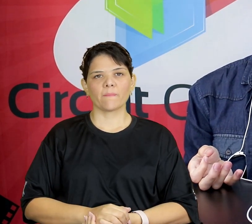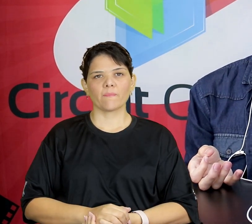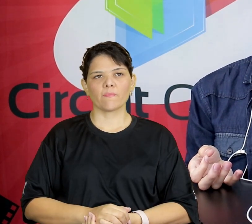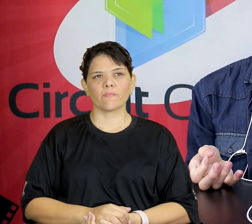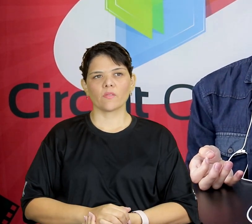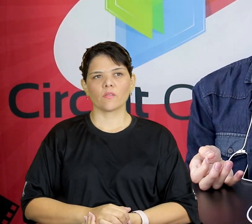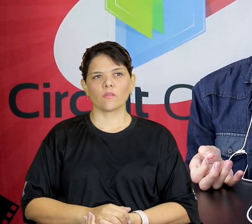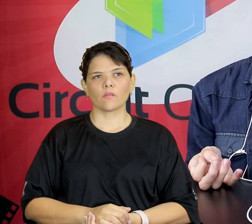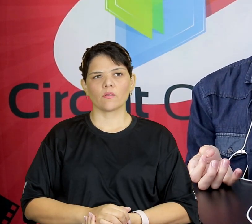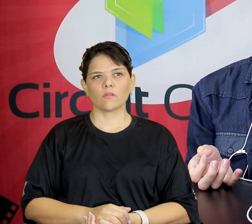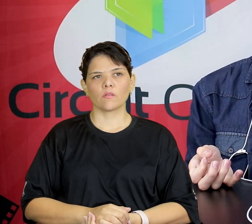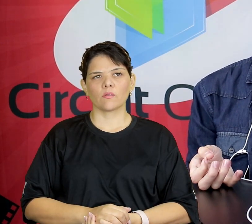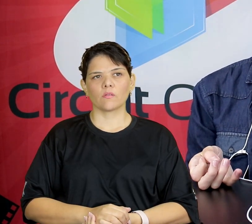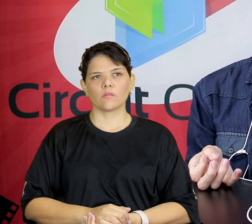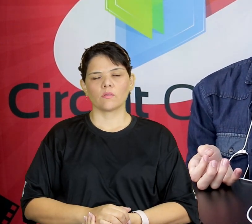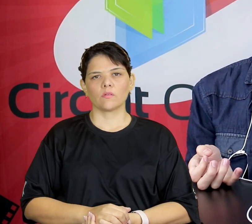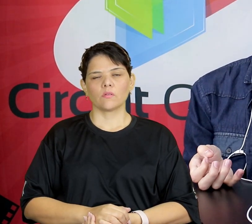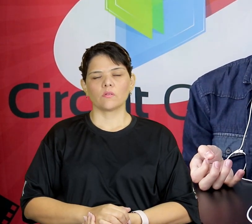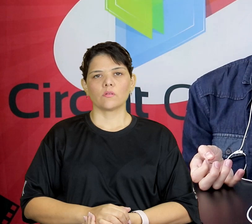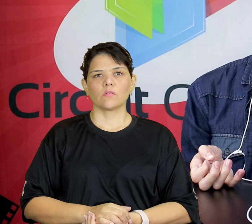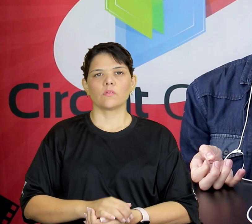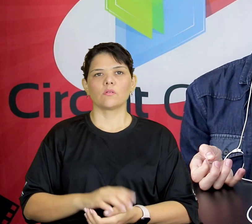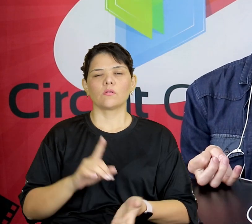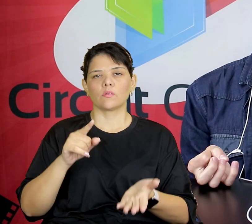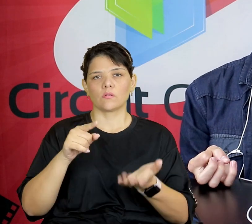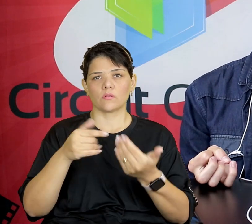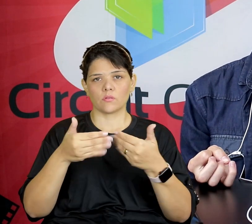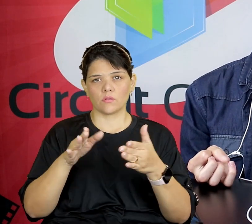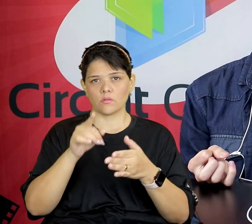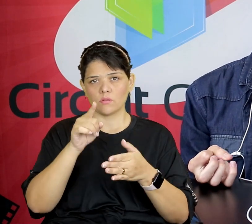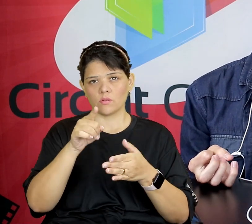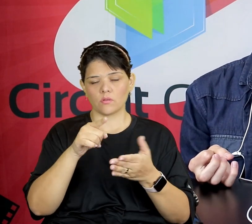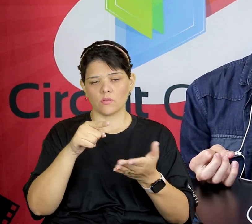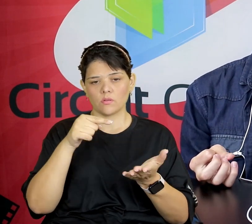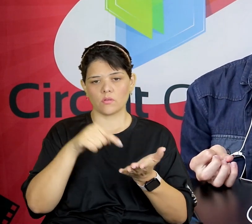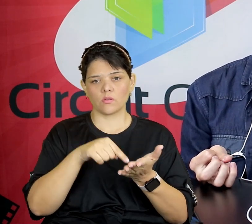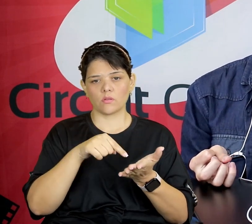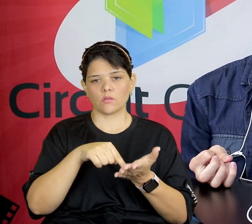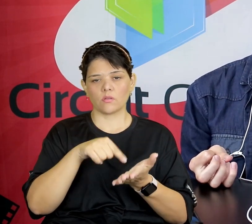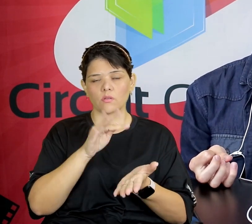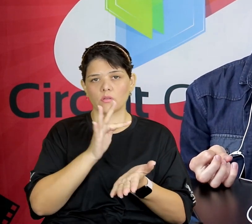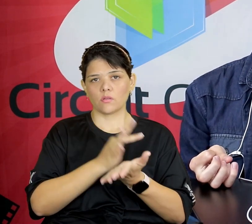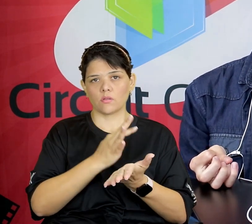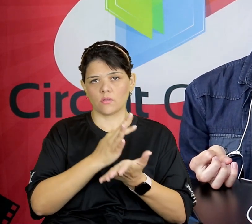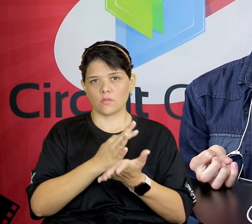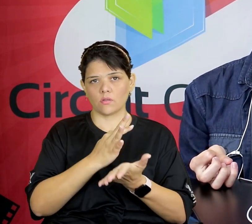por favor. Gente, a lista está liberada. Deem uma olhada.